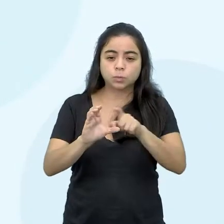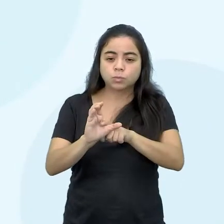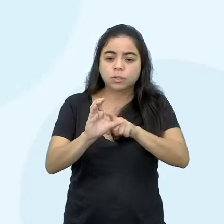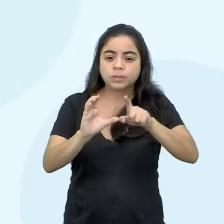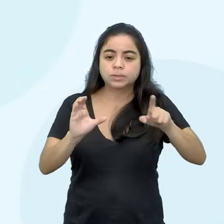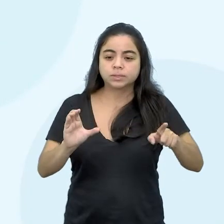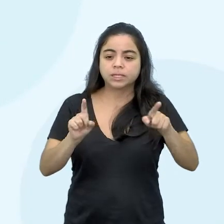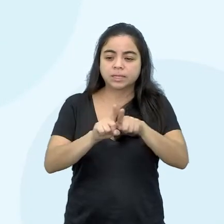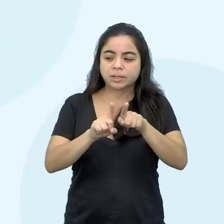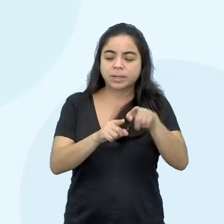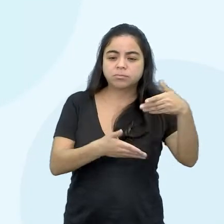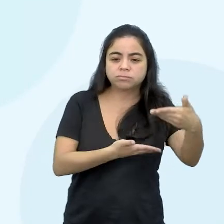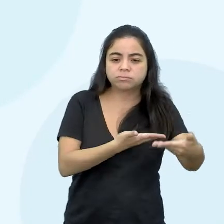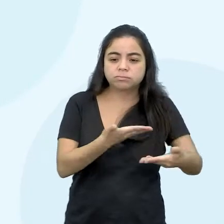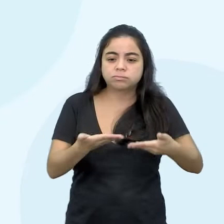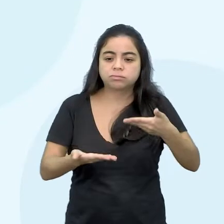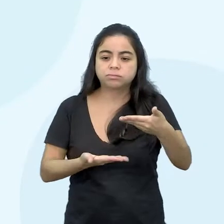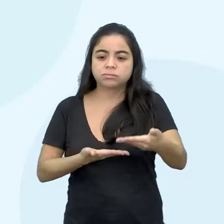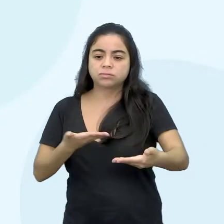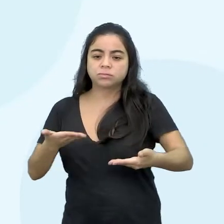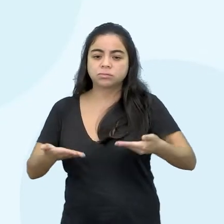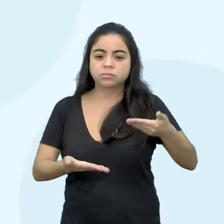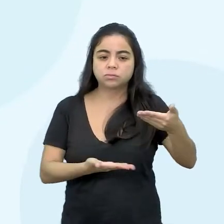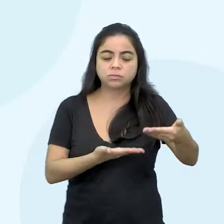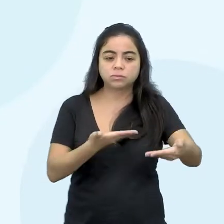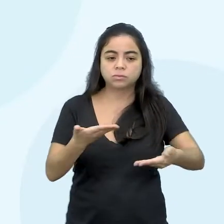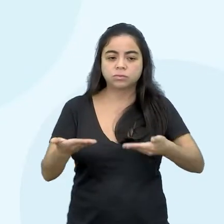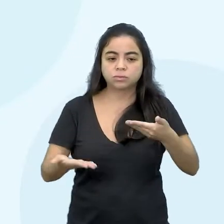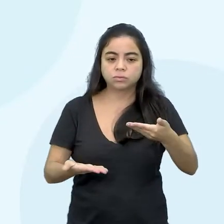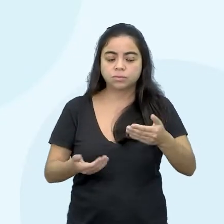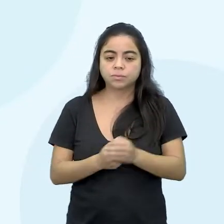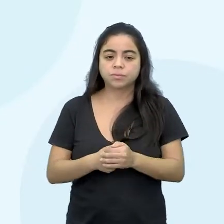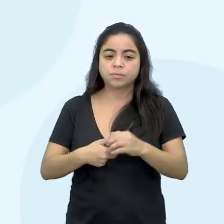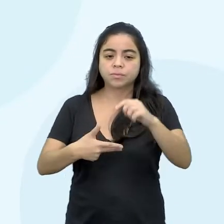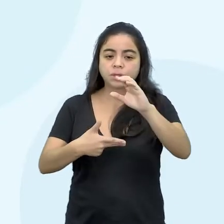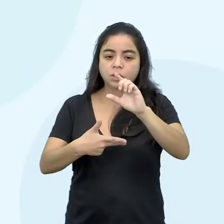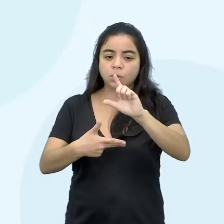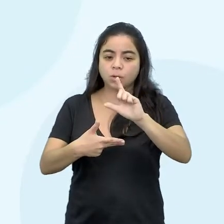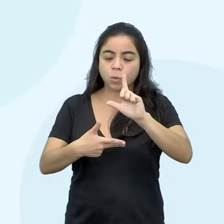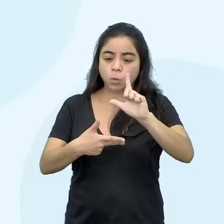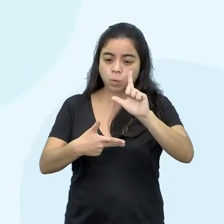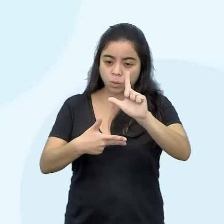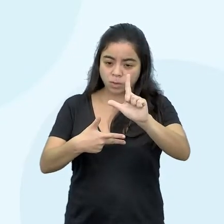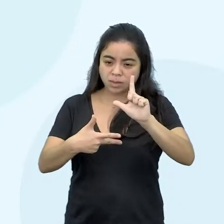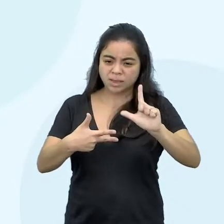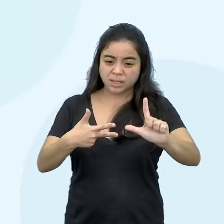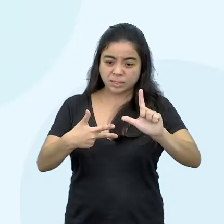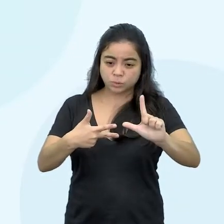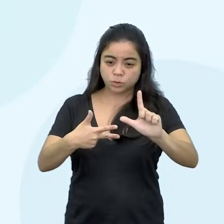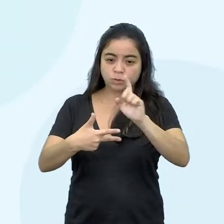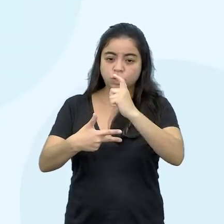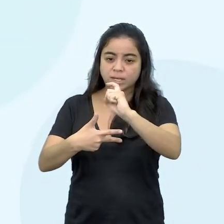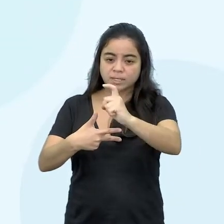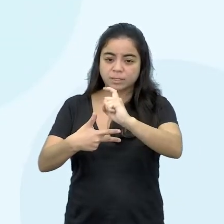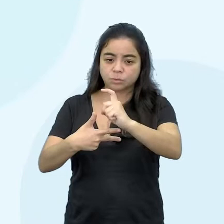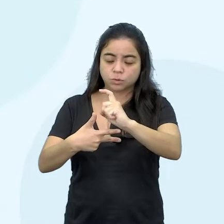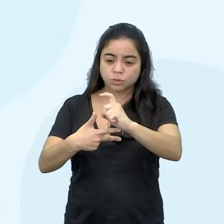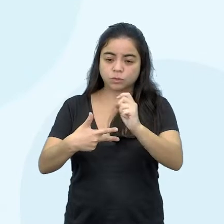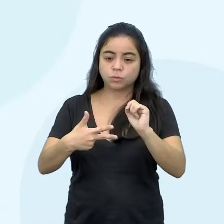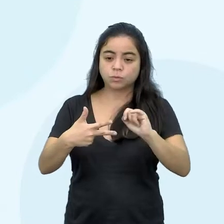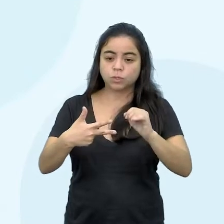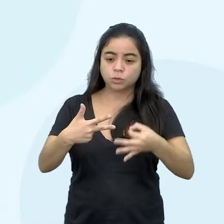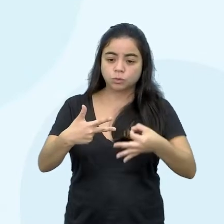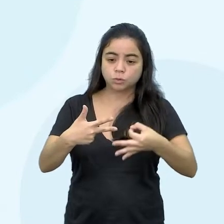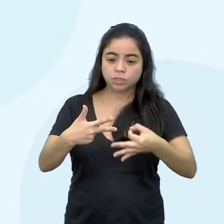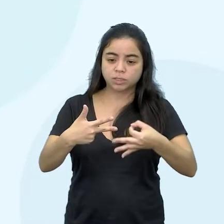independentes e harmônicos entre si, o legislativo, o executivo e o